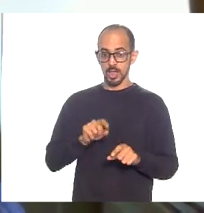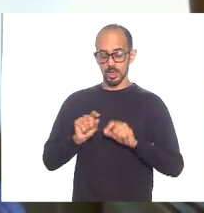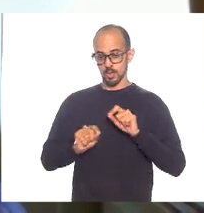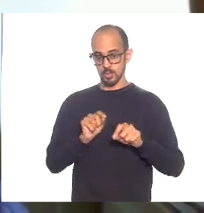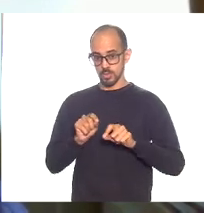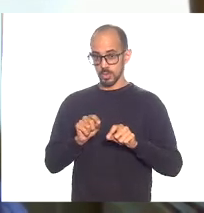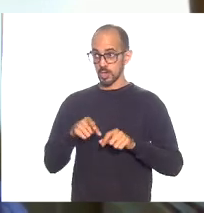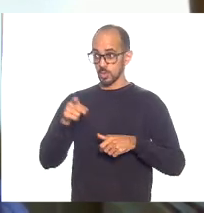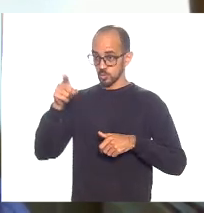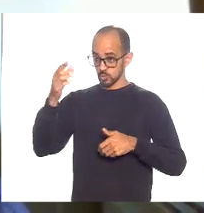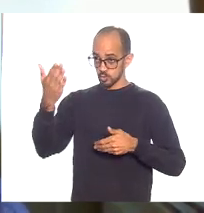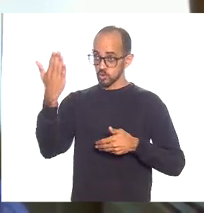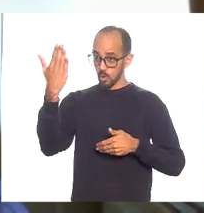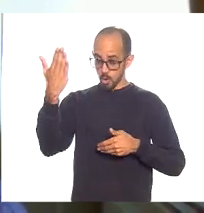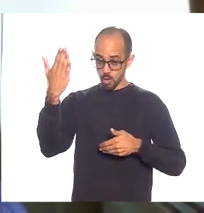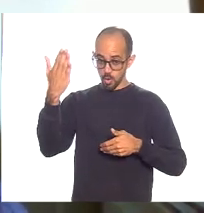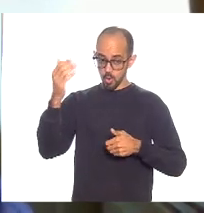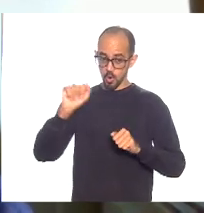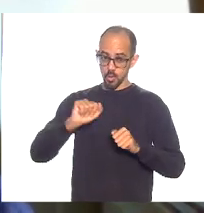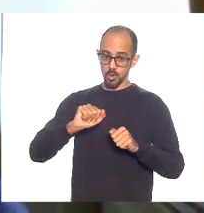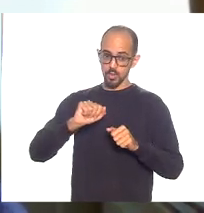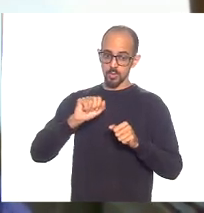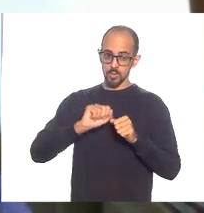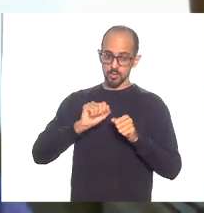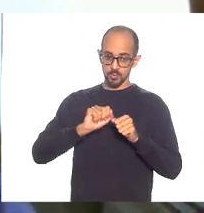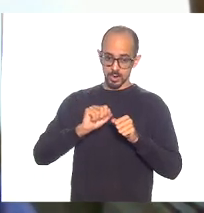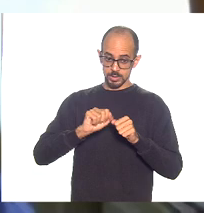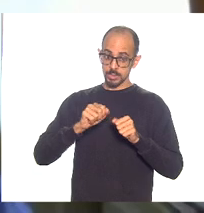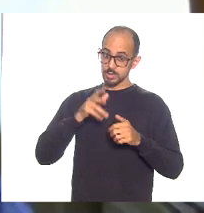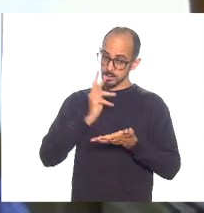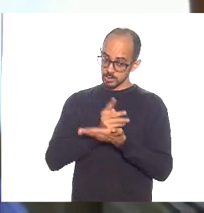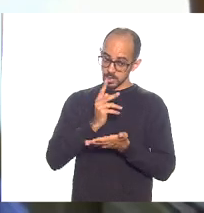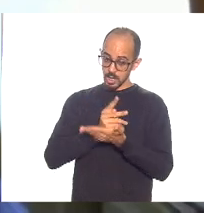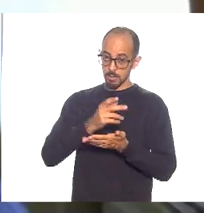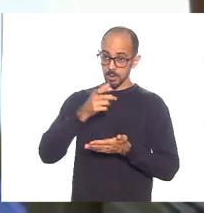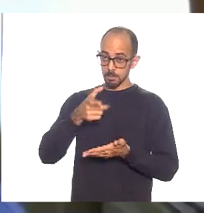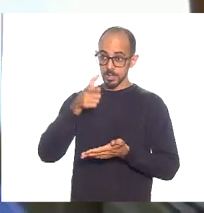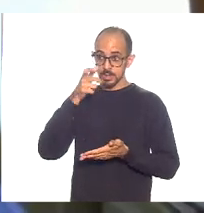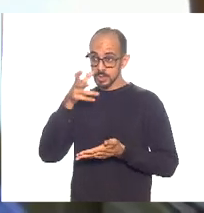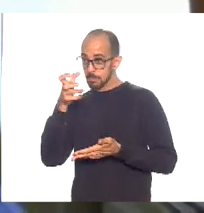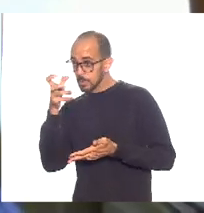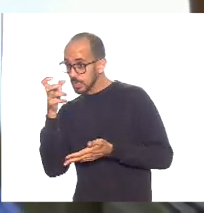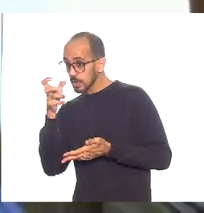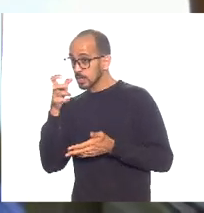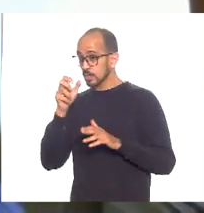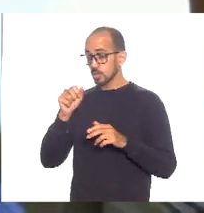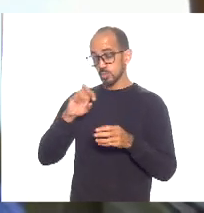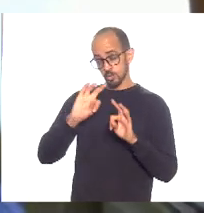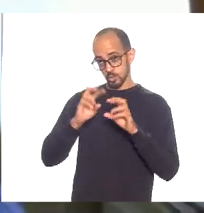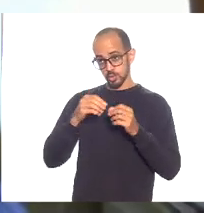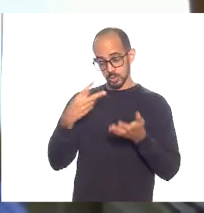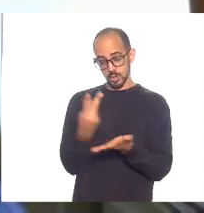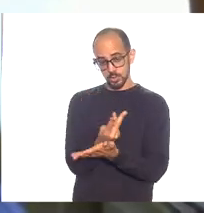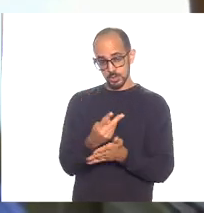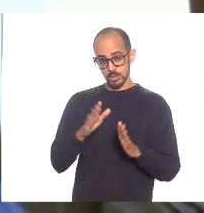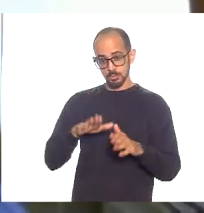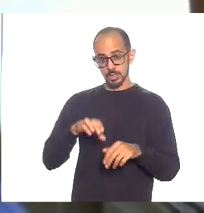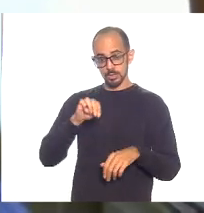tome de maneira, sempre observando tudo que está acontecendo, para o mês